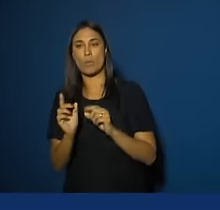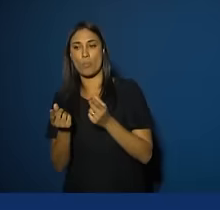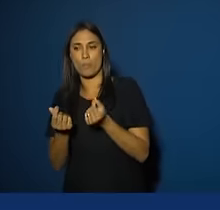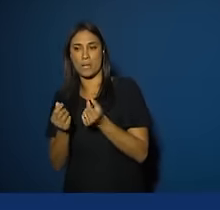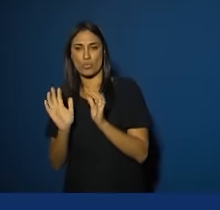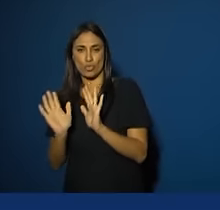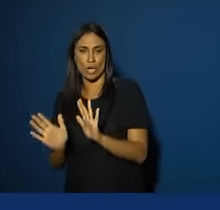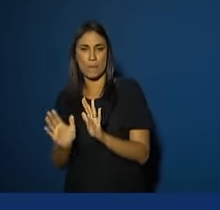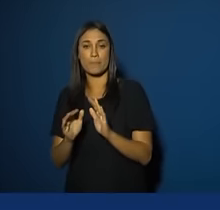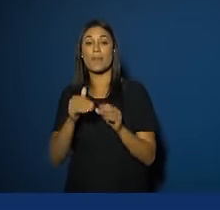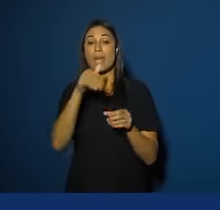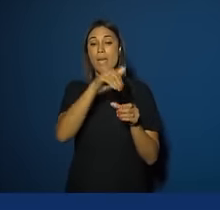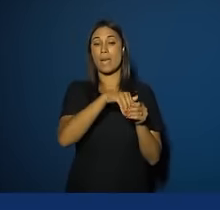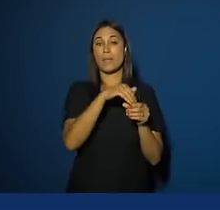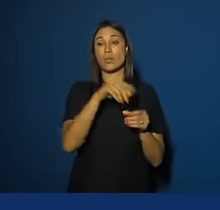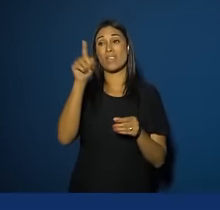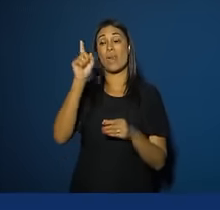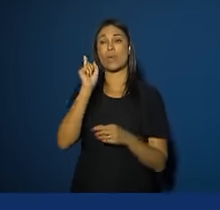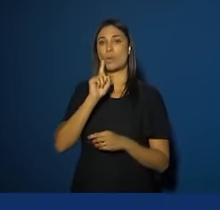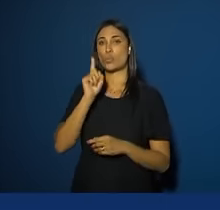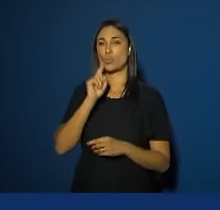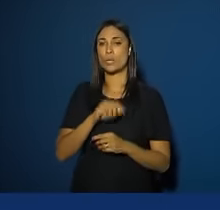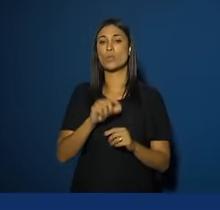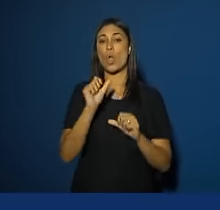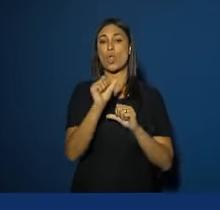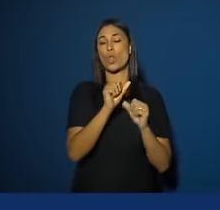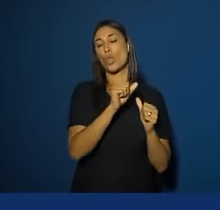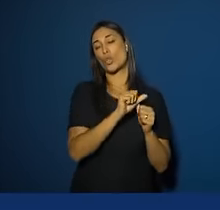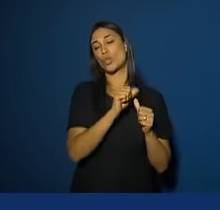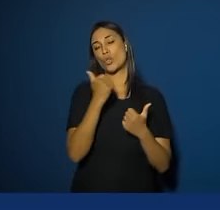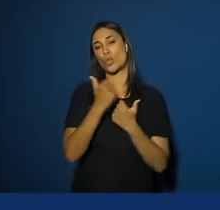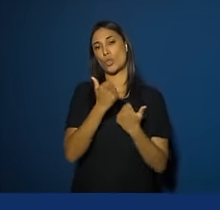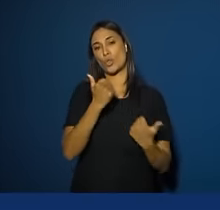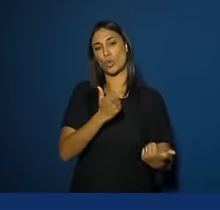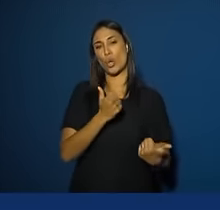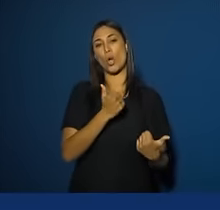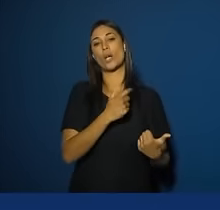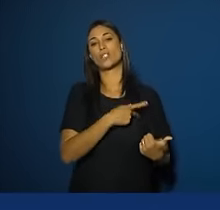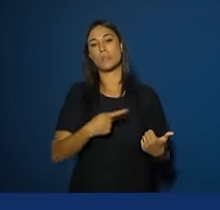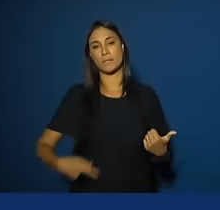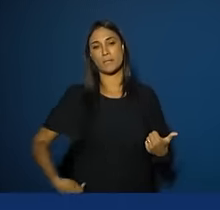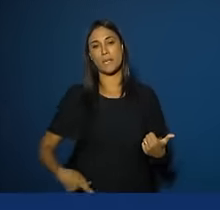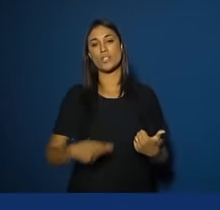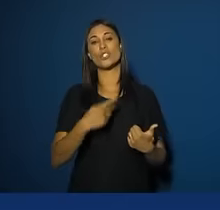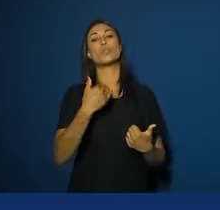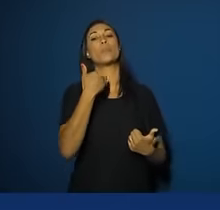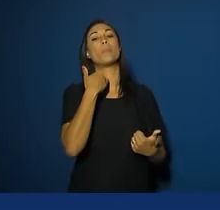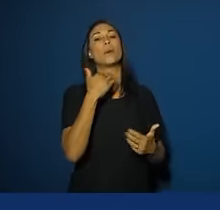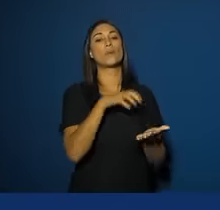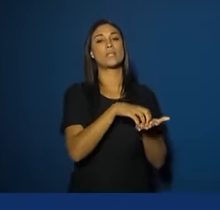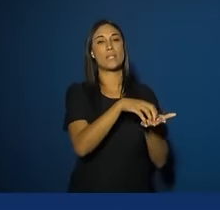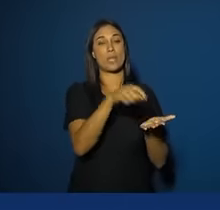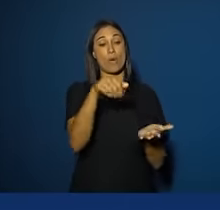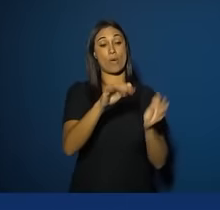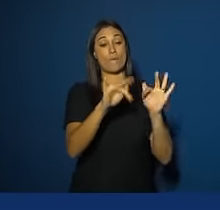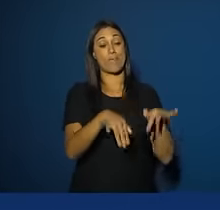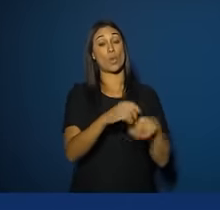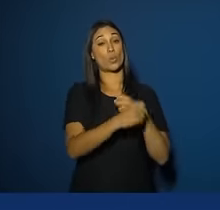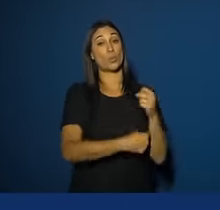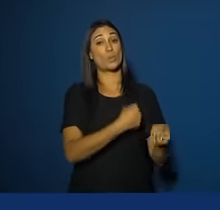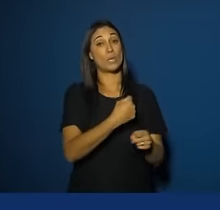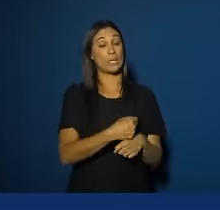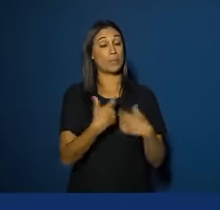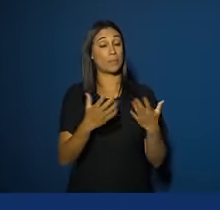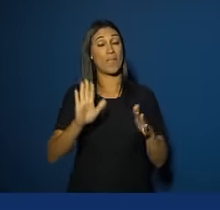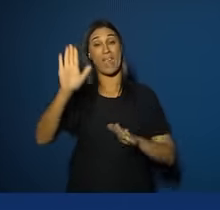Né? Eleições nos Estados Unidos, troca de presidência no Banco Central no final desse ano, eleições municipais. Então, eu